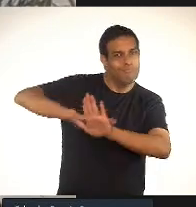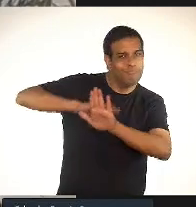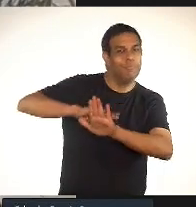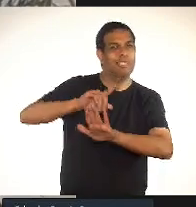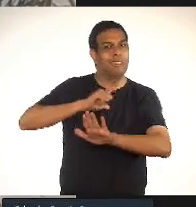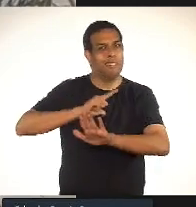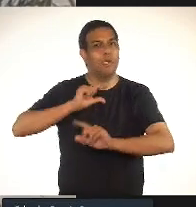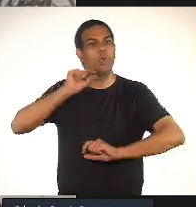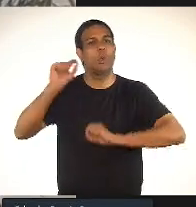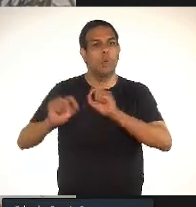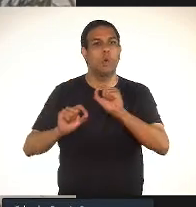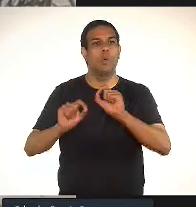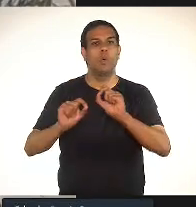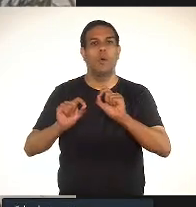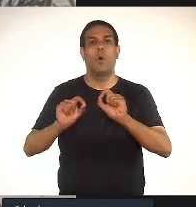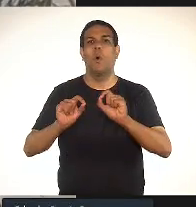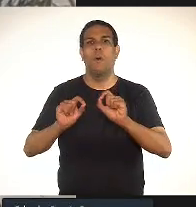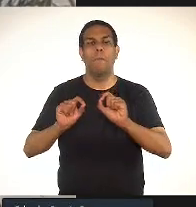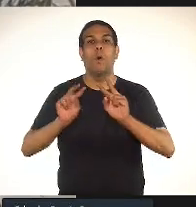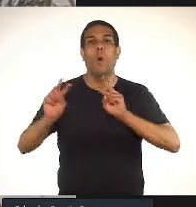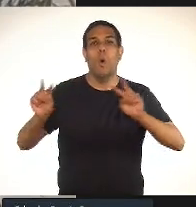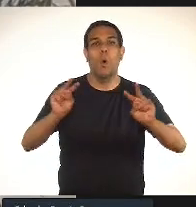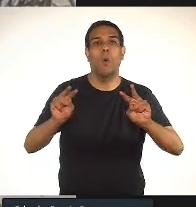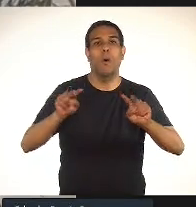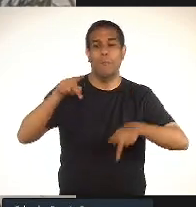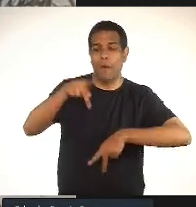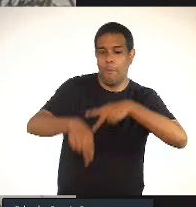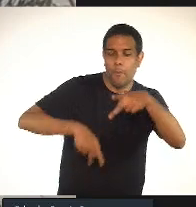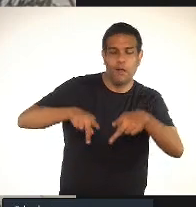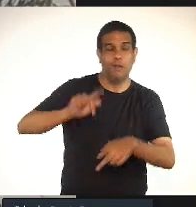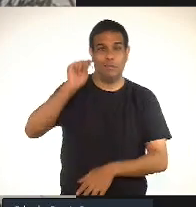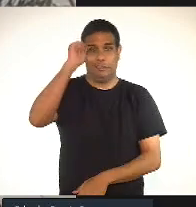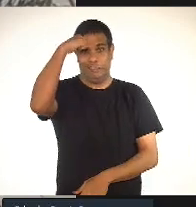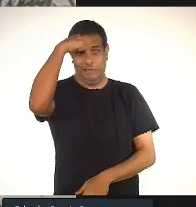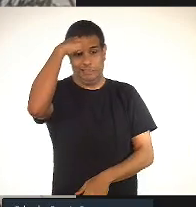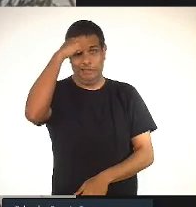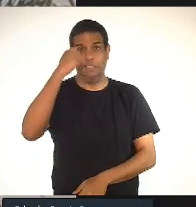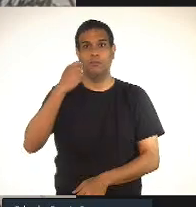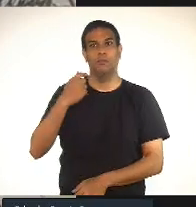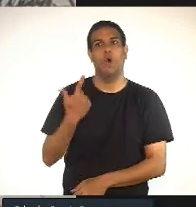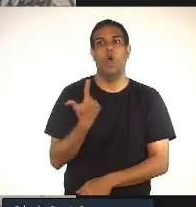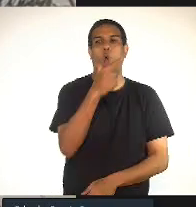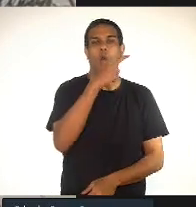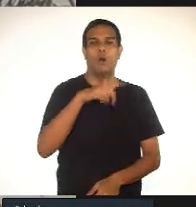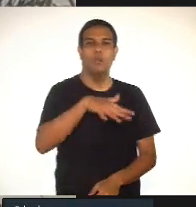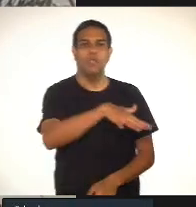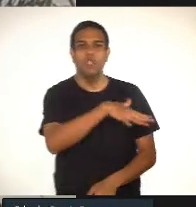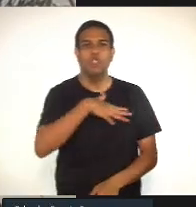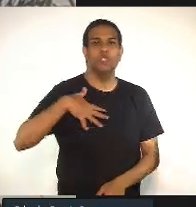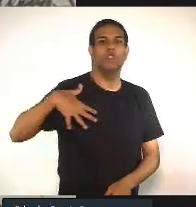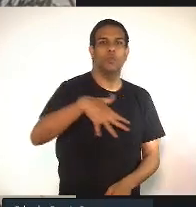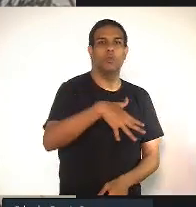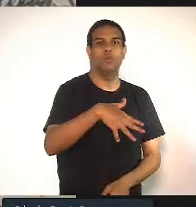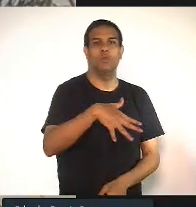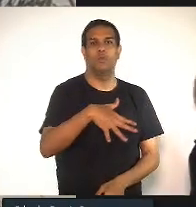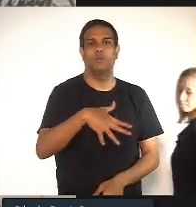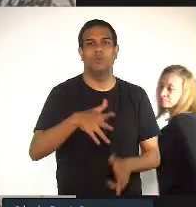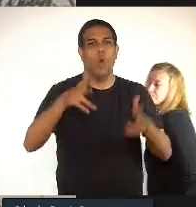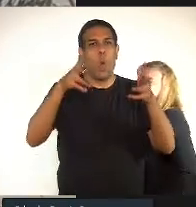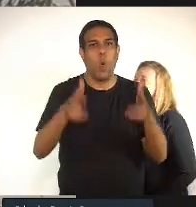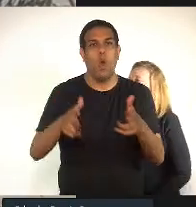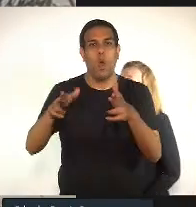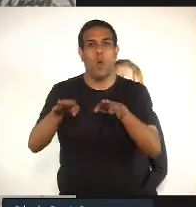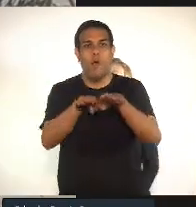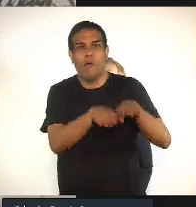públicas, que relegam a população negra a um outro espaço que não seja